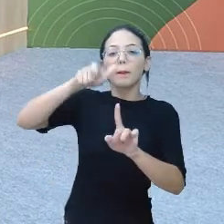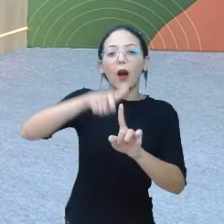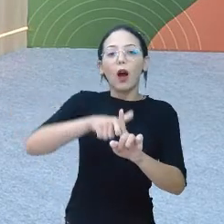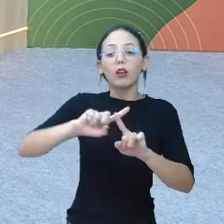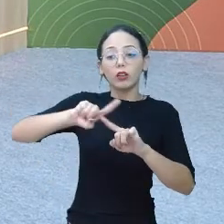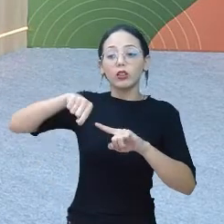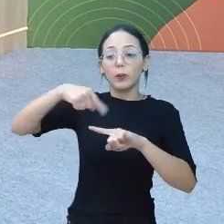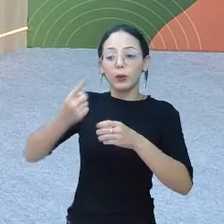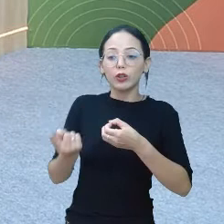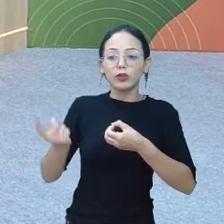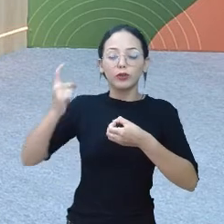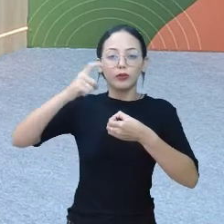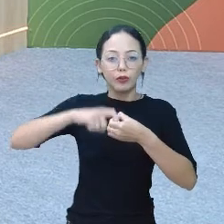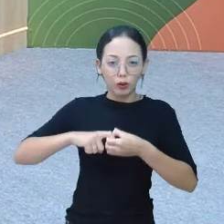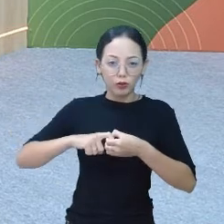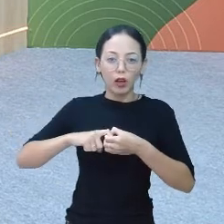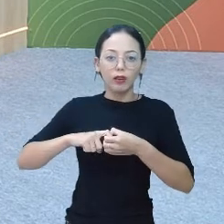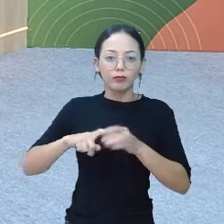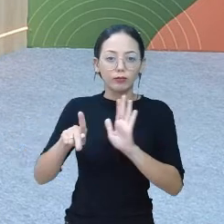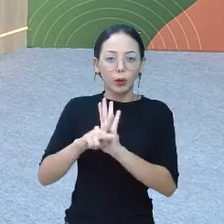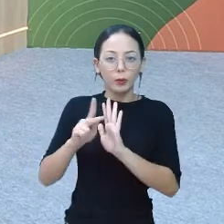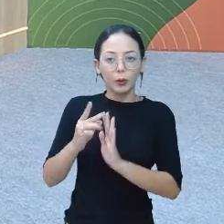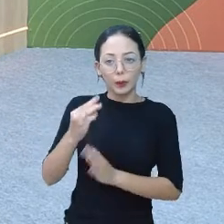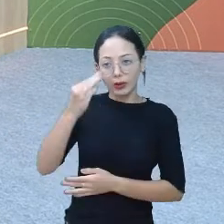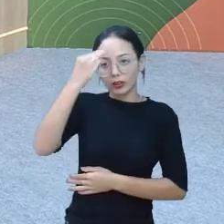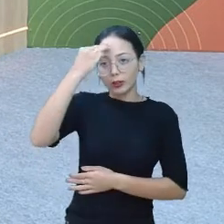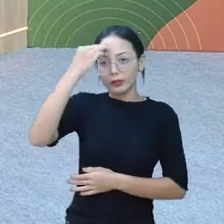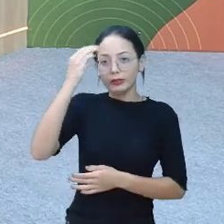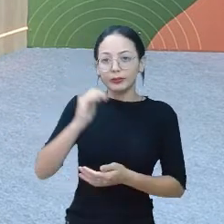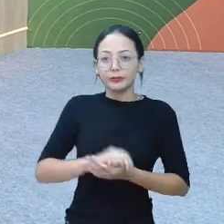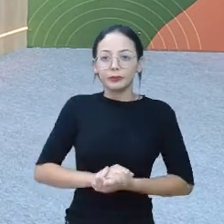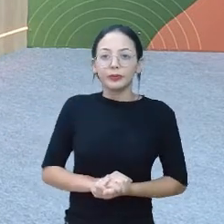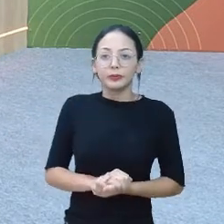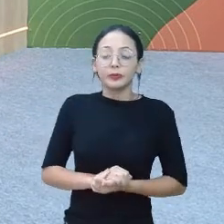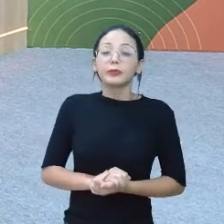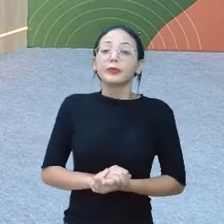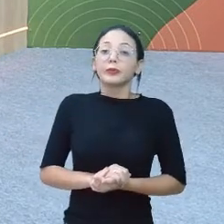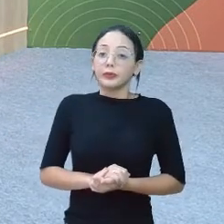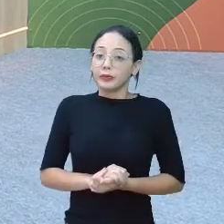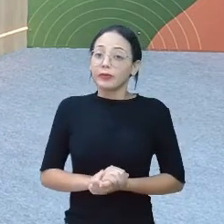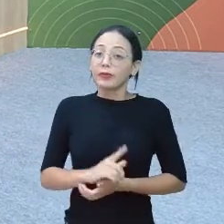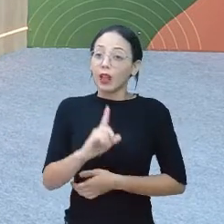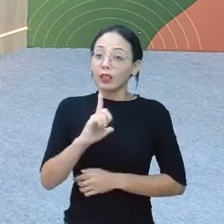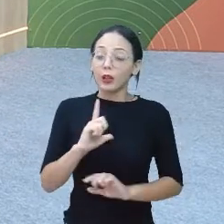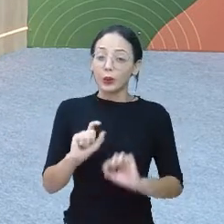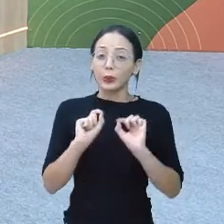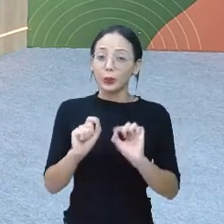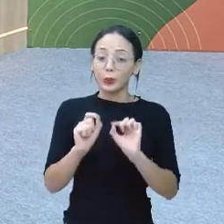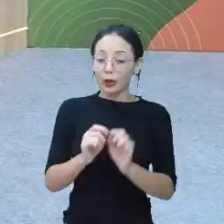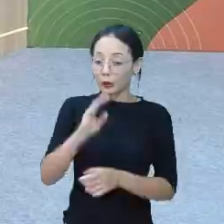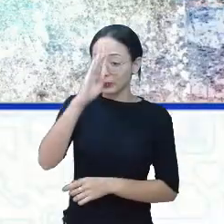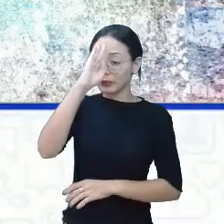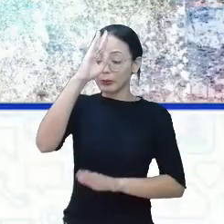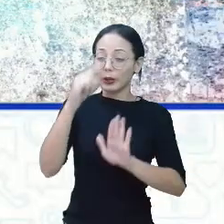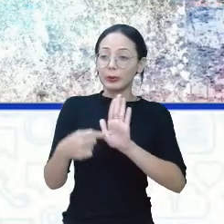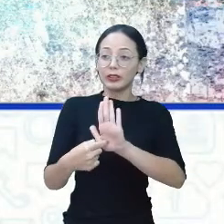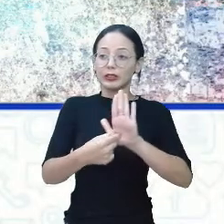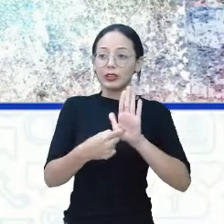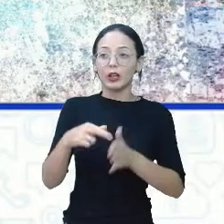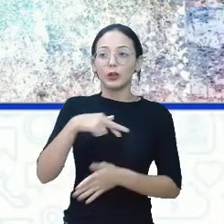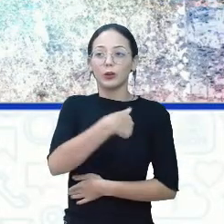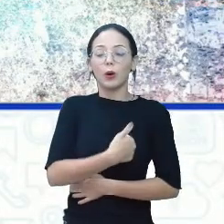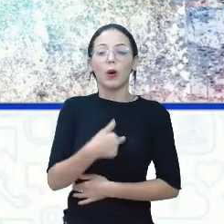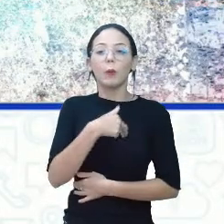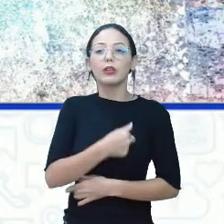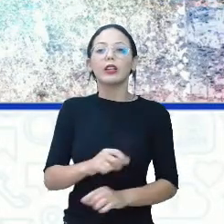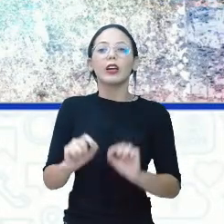aí à sua reclusão mental. O romance aberto, né? A gente tem aí um dos principais representantes do romance aberto, que